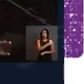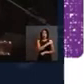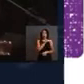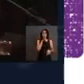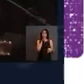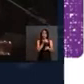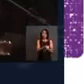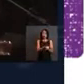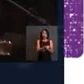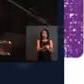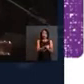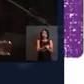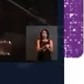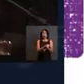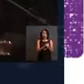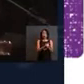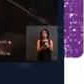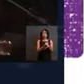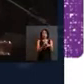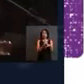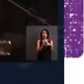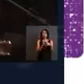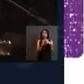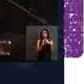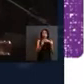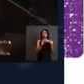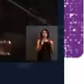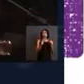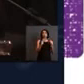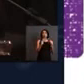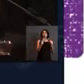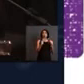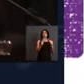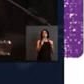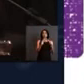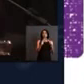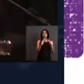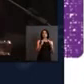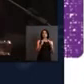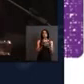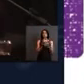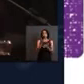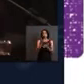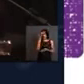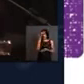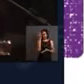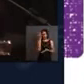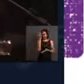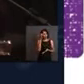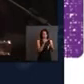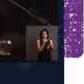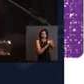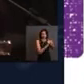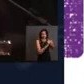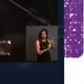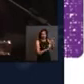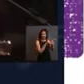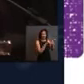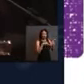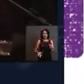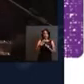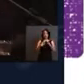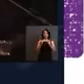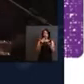alunos, a um analfabetismo dentro da sala de aula. As crianças frequentavam a escola,